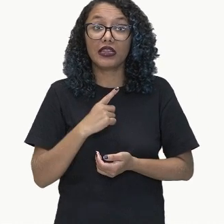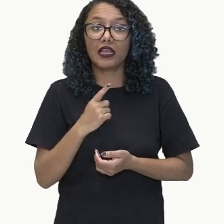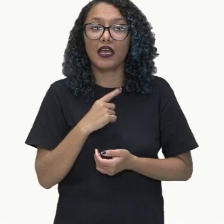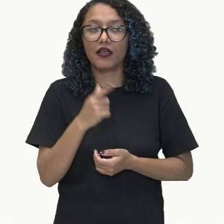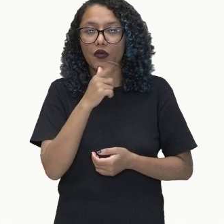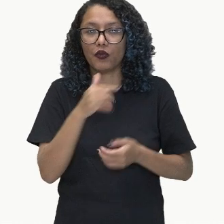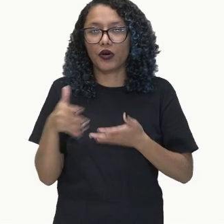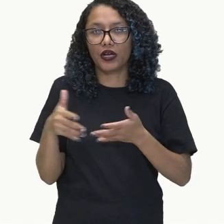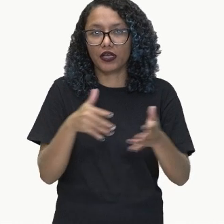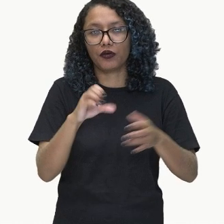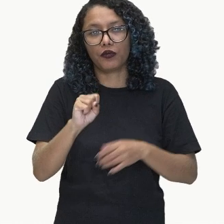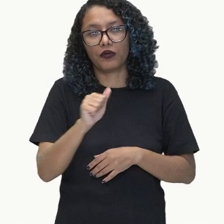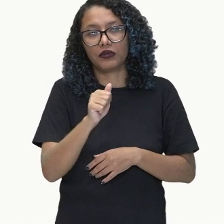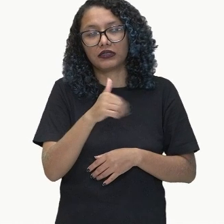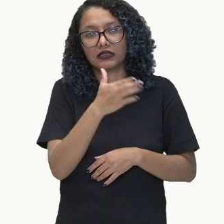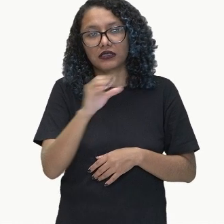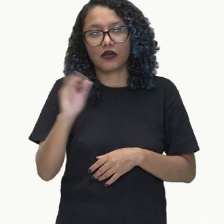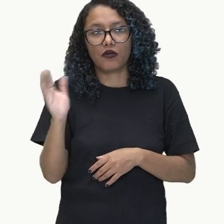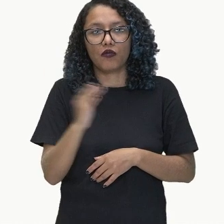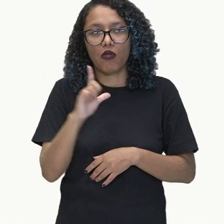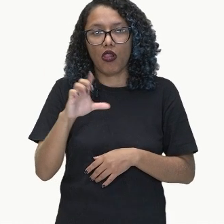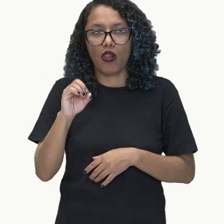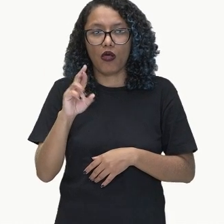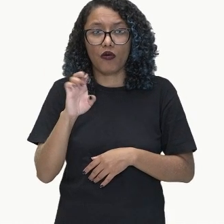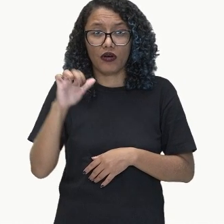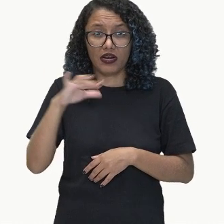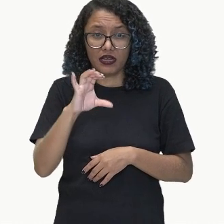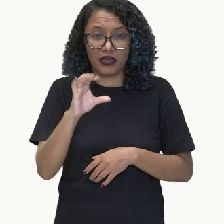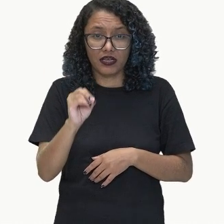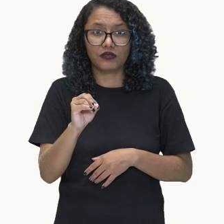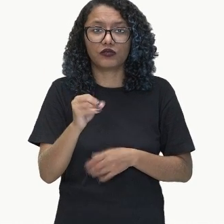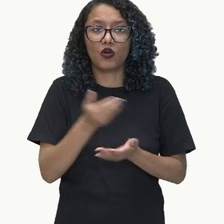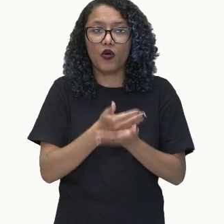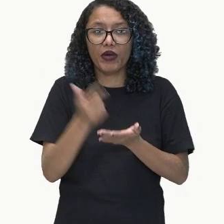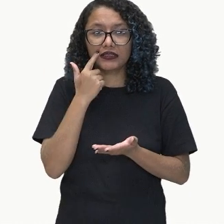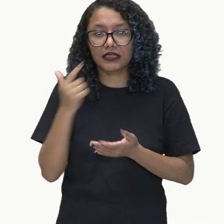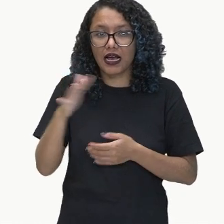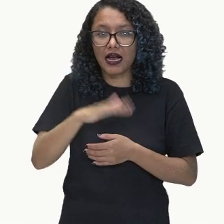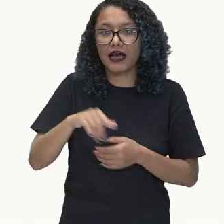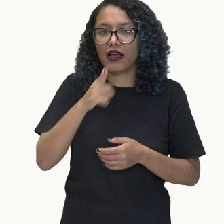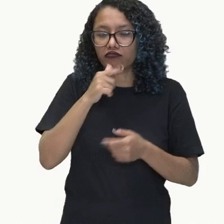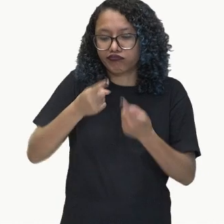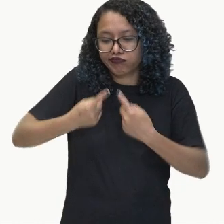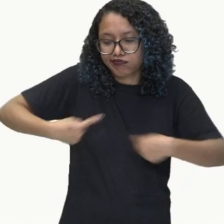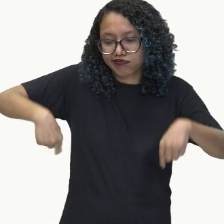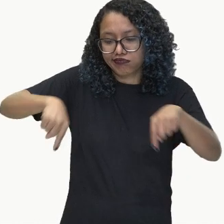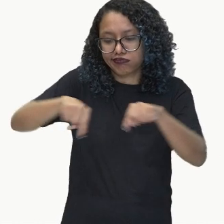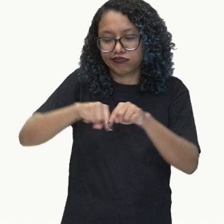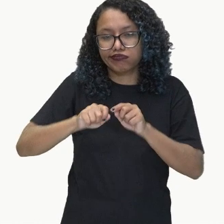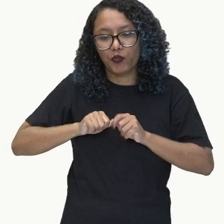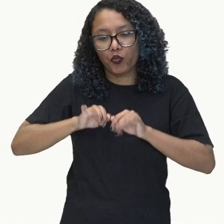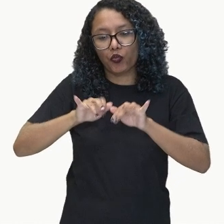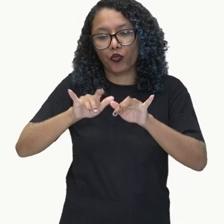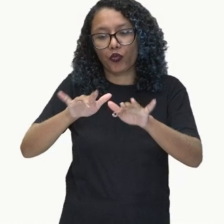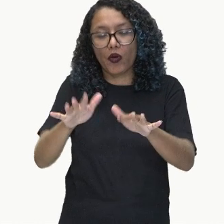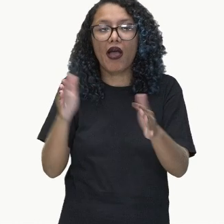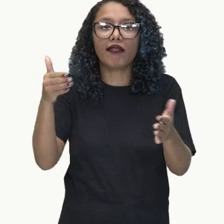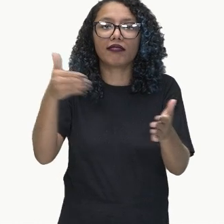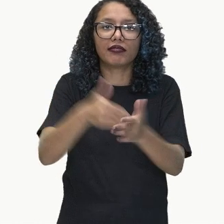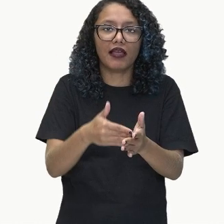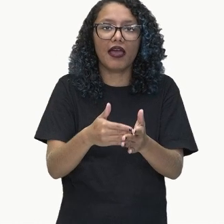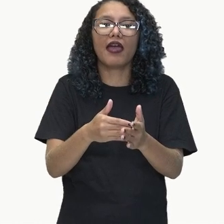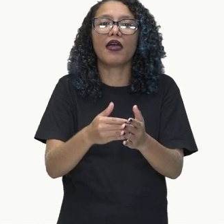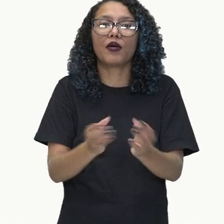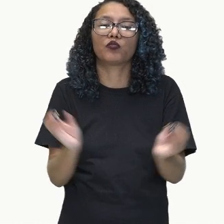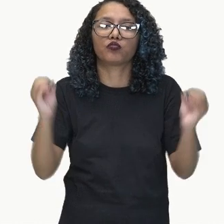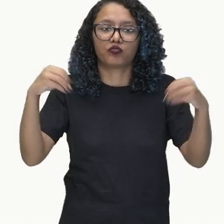São Lourenço, que ele vai vir aqui a partir dos Grandes Lagos e vai desaguar no Oceano Atlântico. E a gente também pode destacar